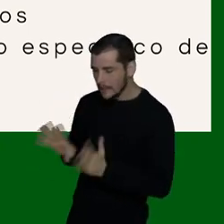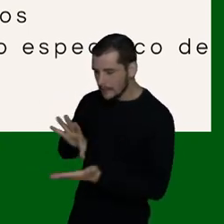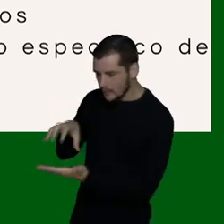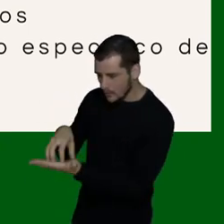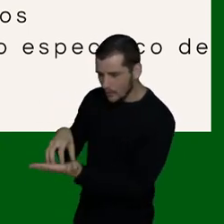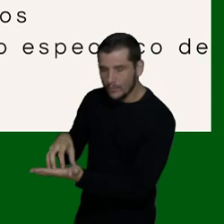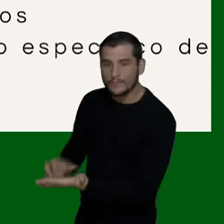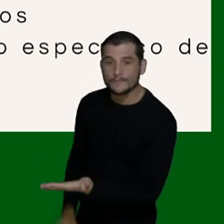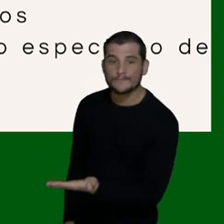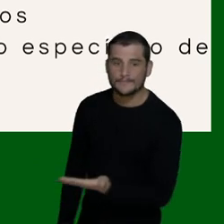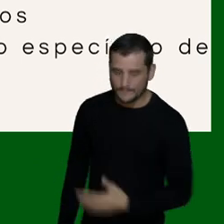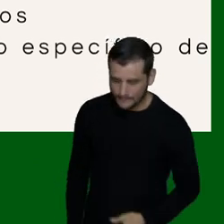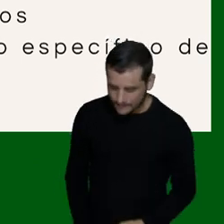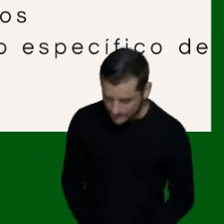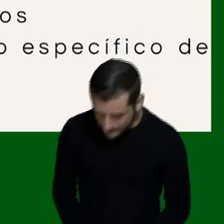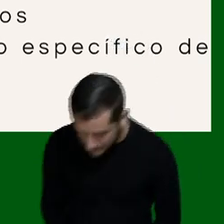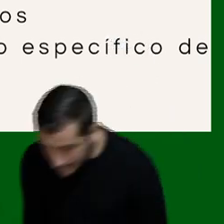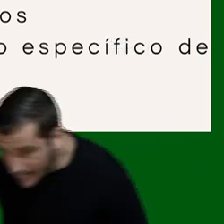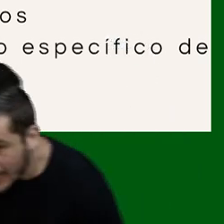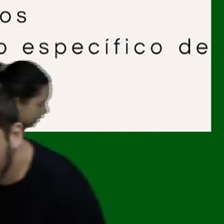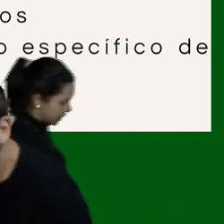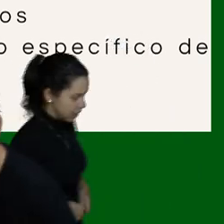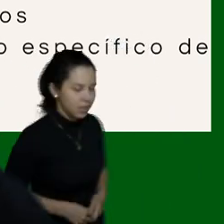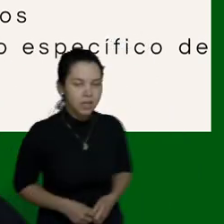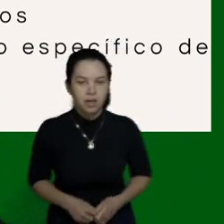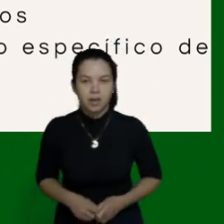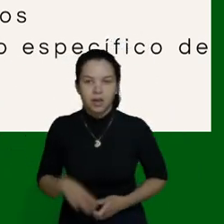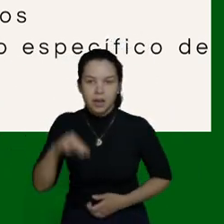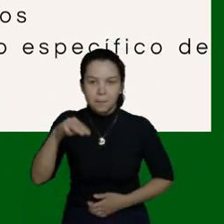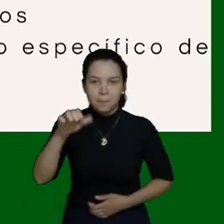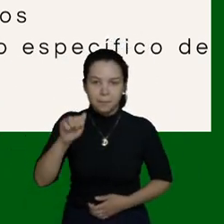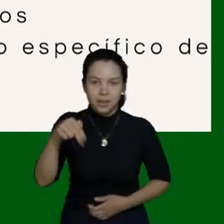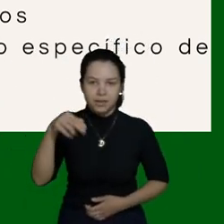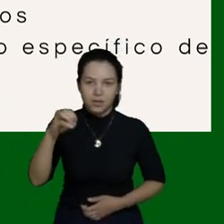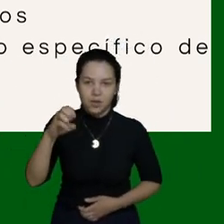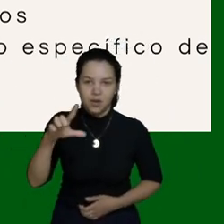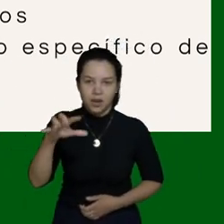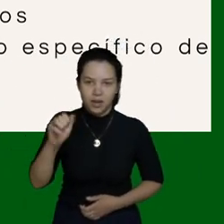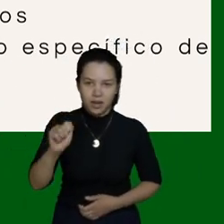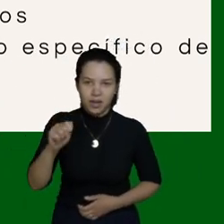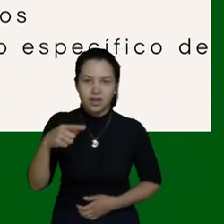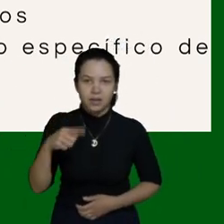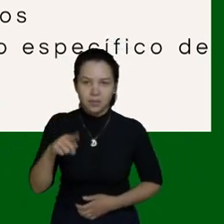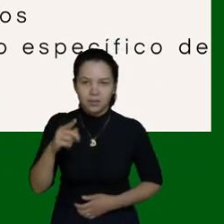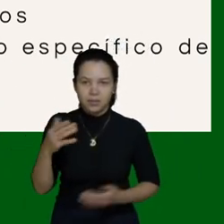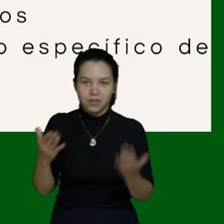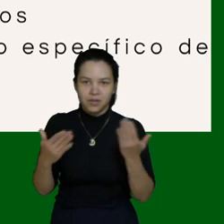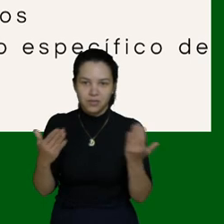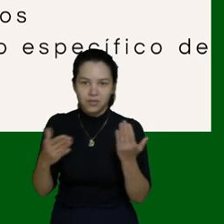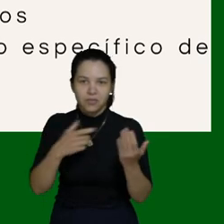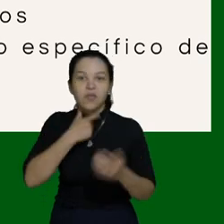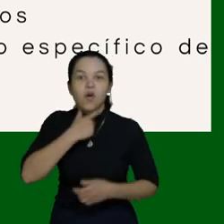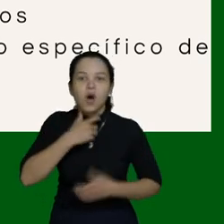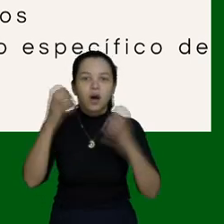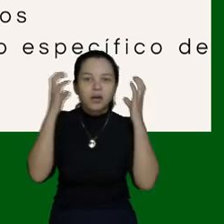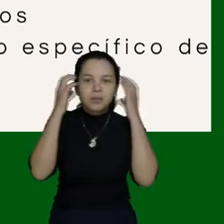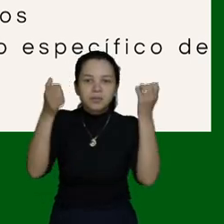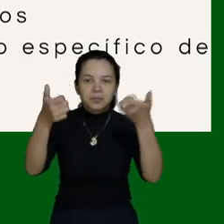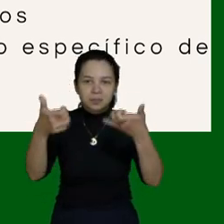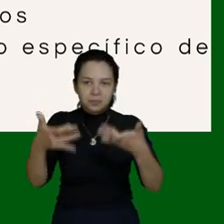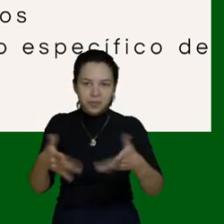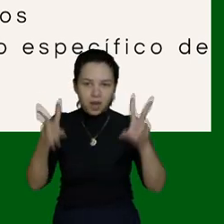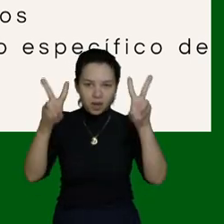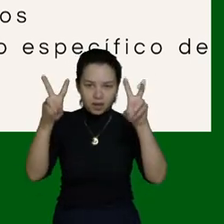participação da Manuela Barcelos que é uma fonodiólogo sobre dislexia em relação a essa